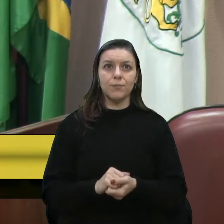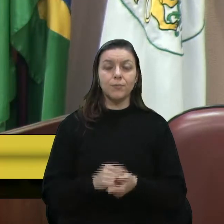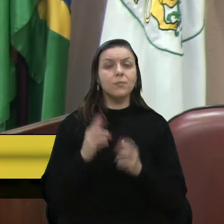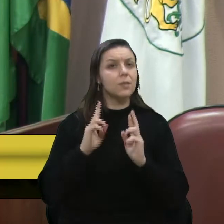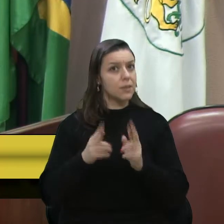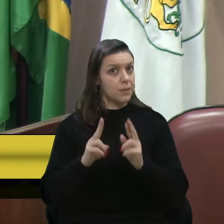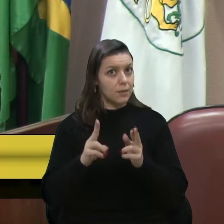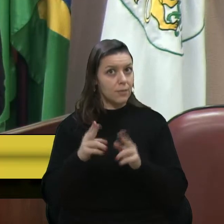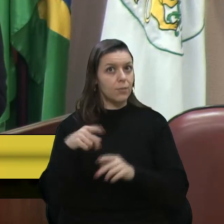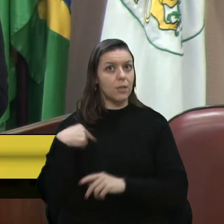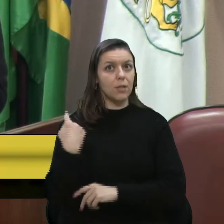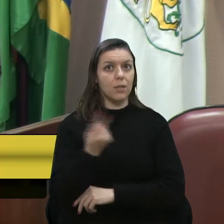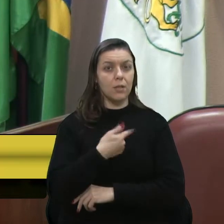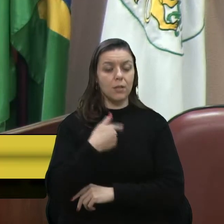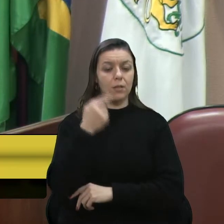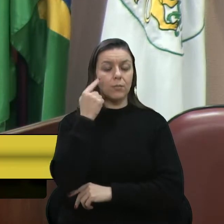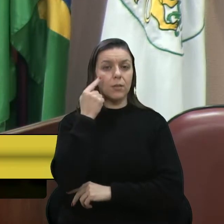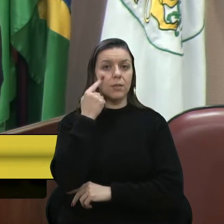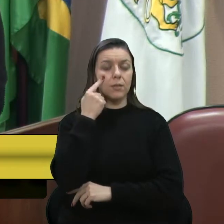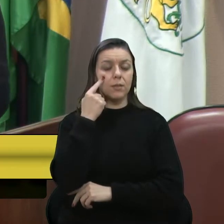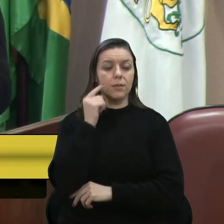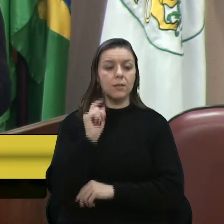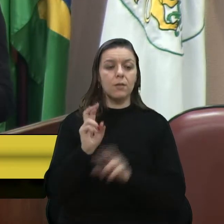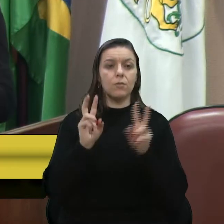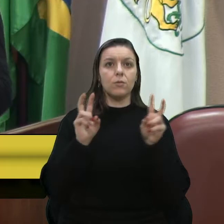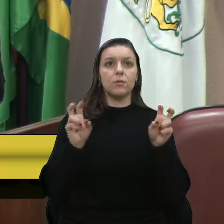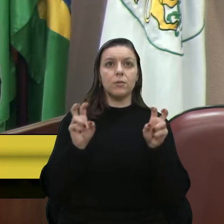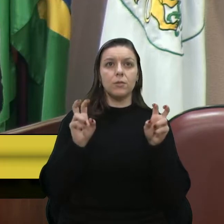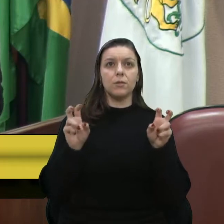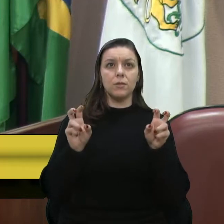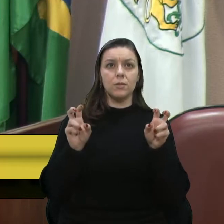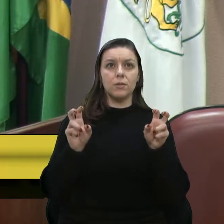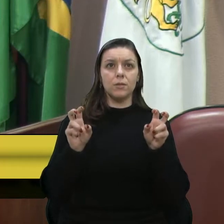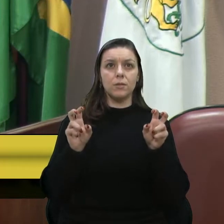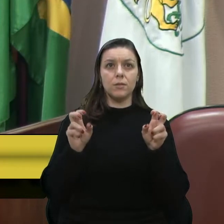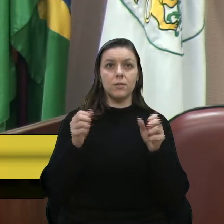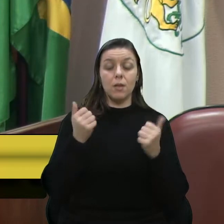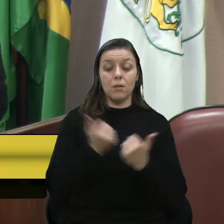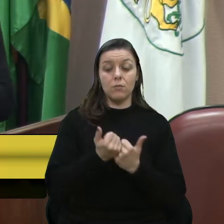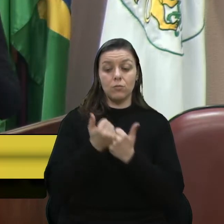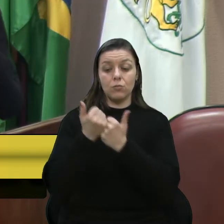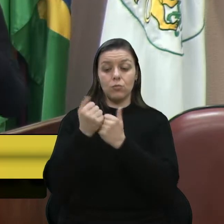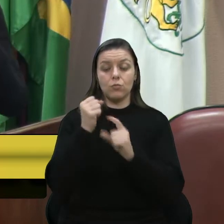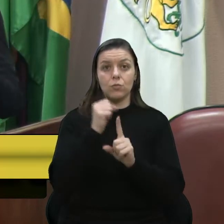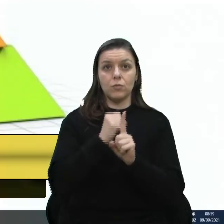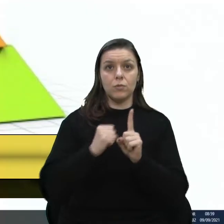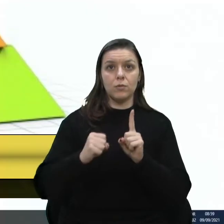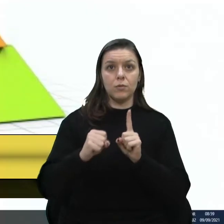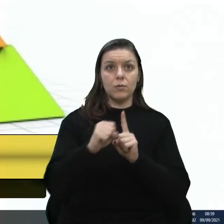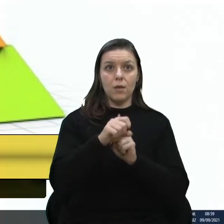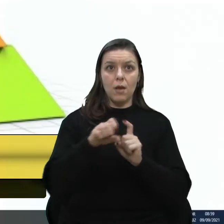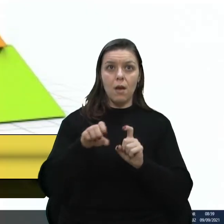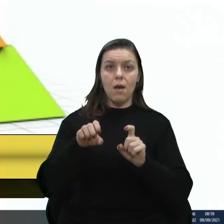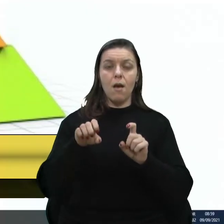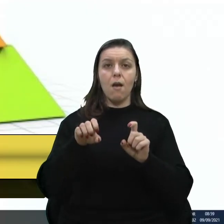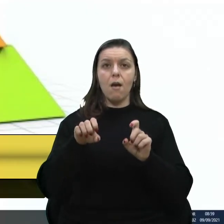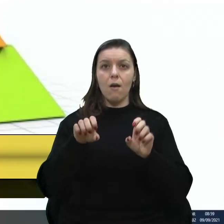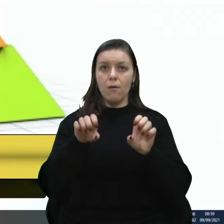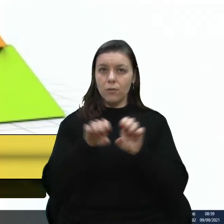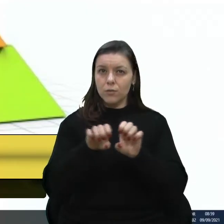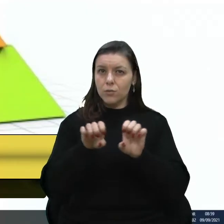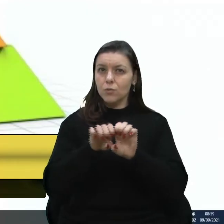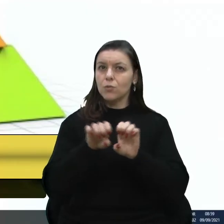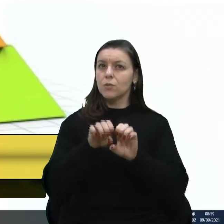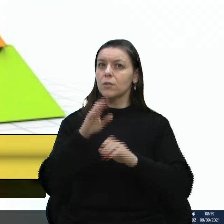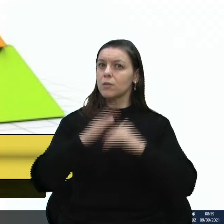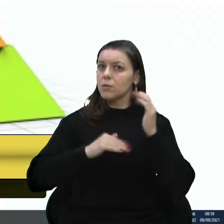que a gente pensa na questão da assistência social, na questão da construção de uma política pública